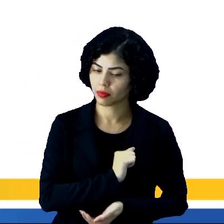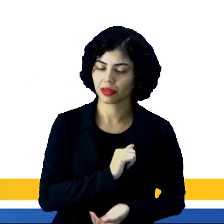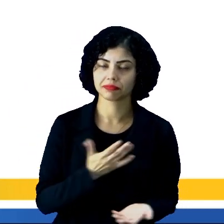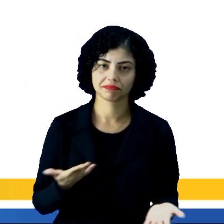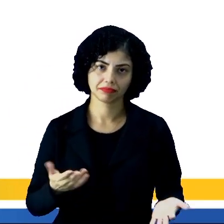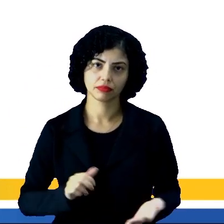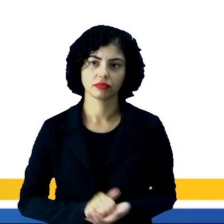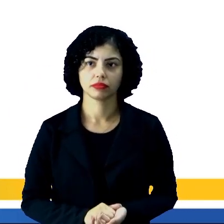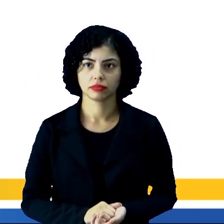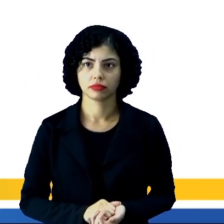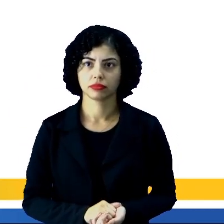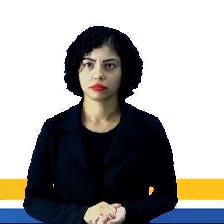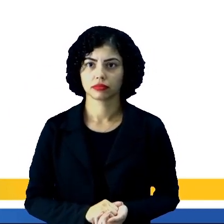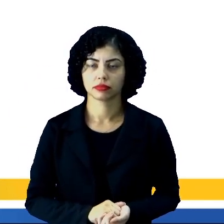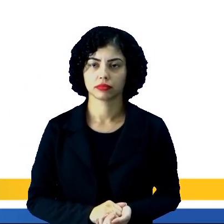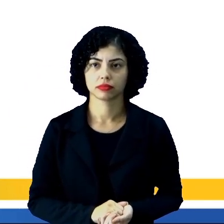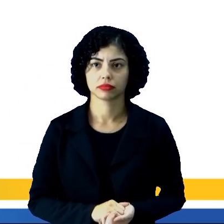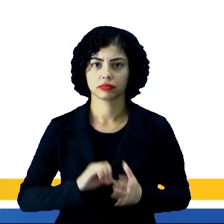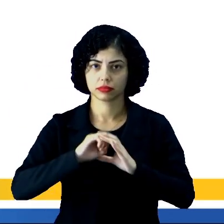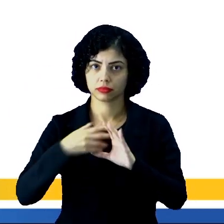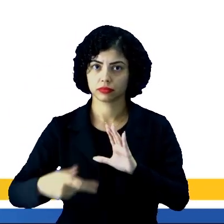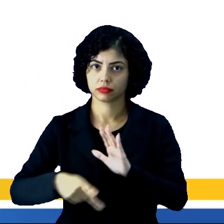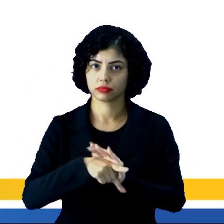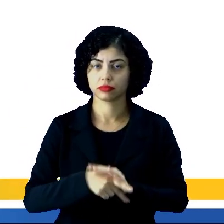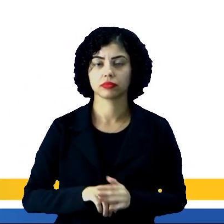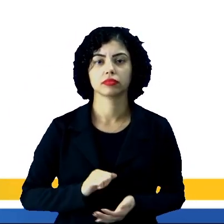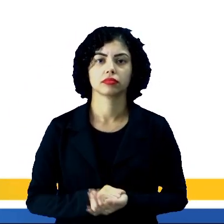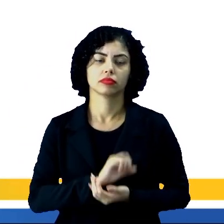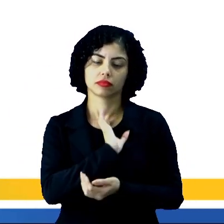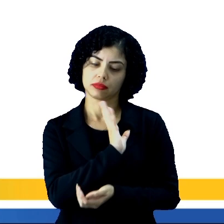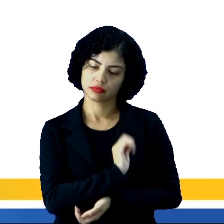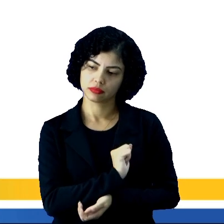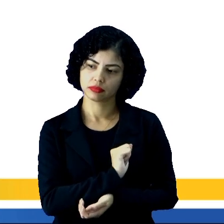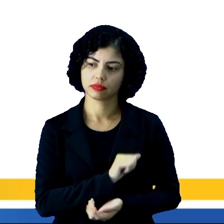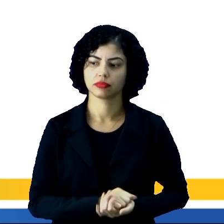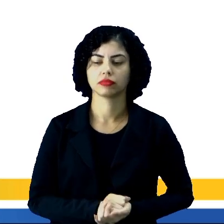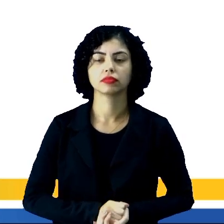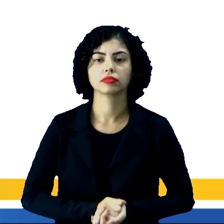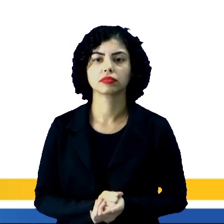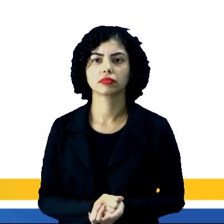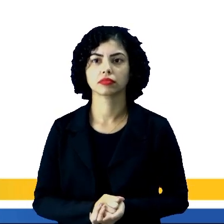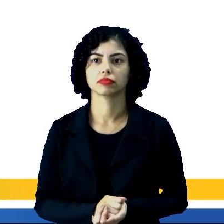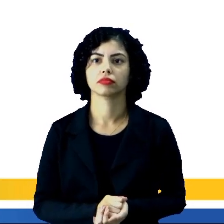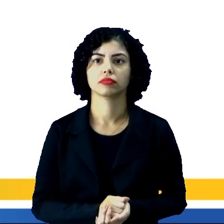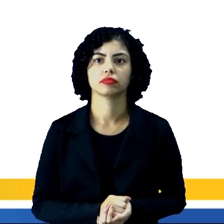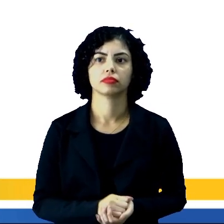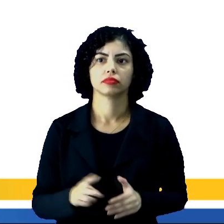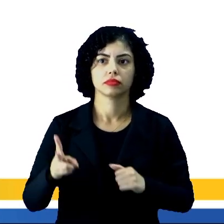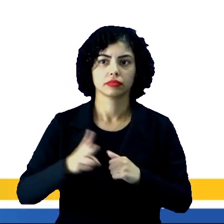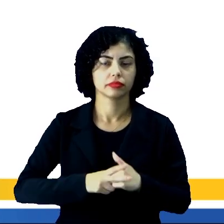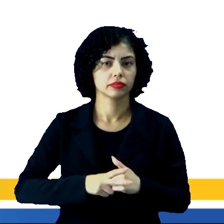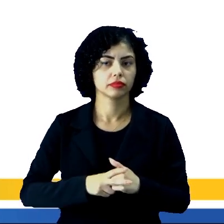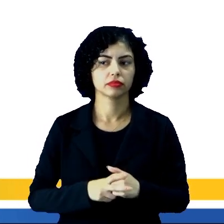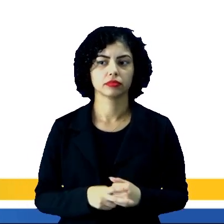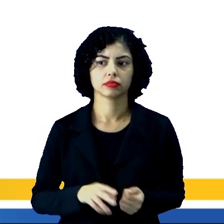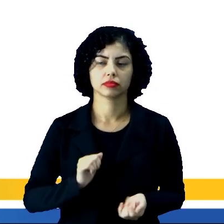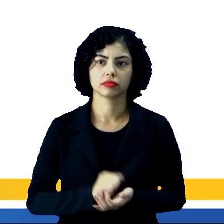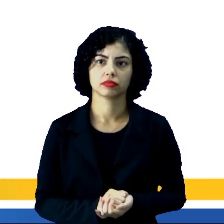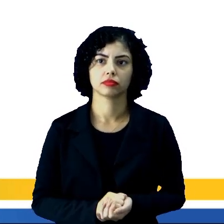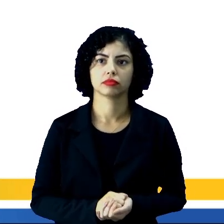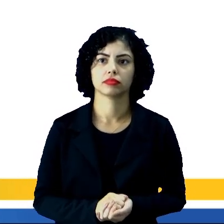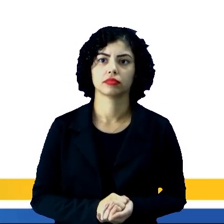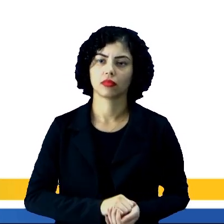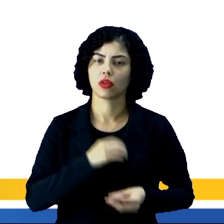é amado né ou seja uma característica que aconteceu com sujeito ele é amado Então esse verbo ele denota um estado né